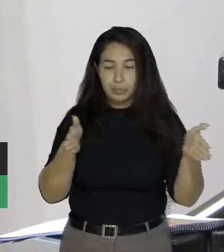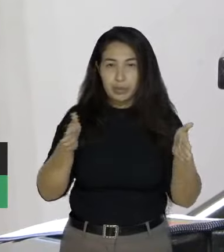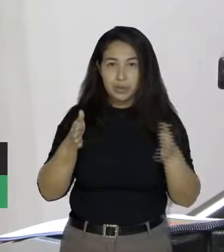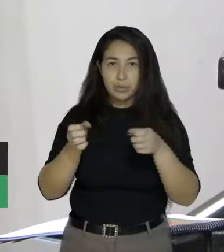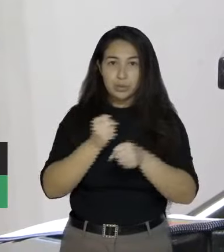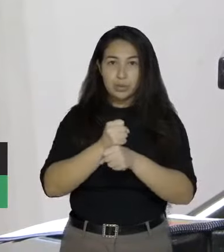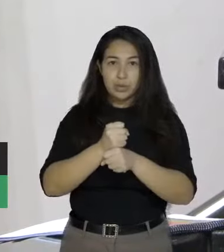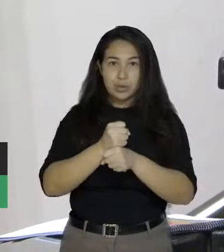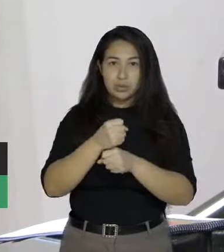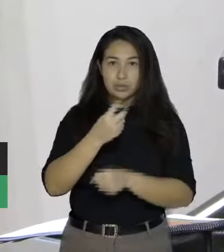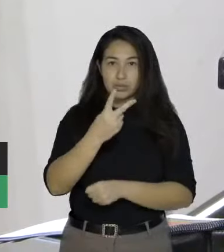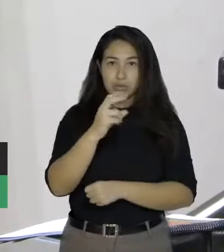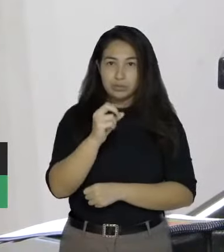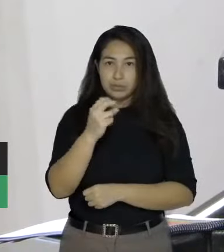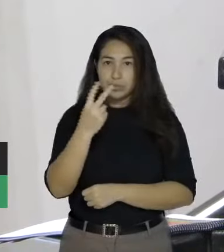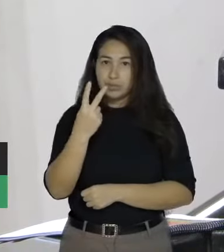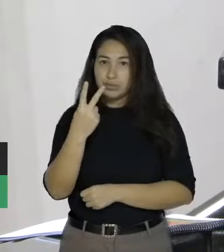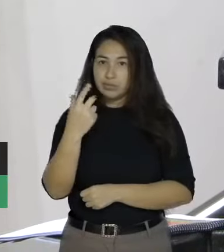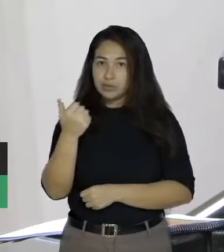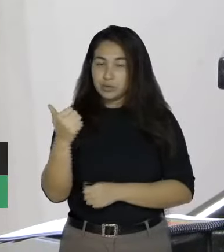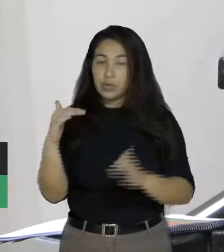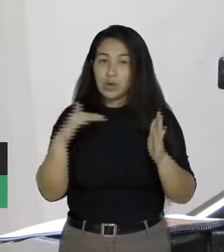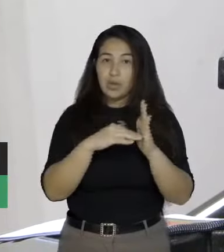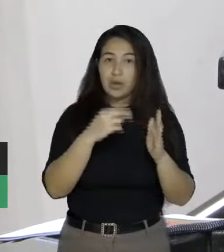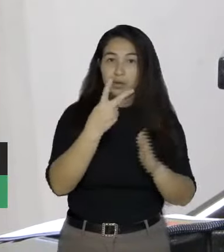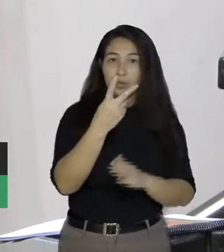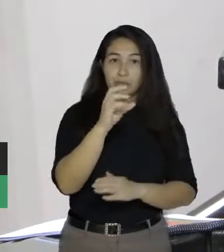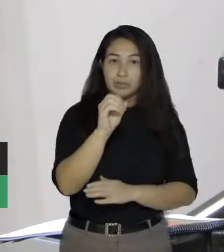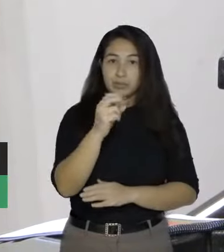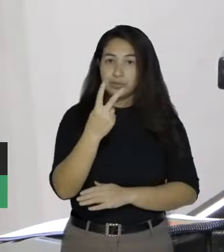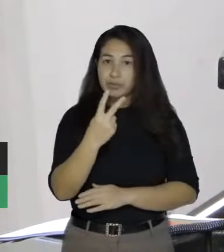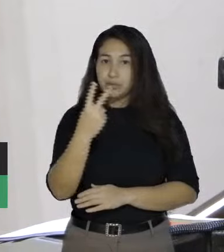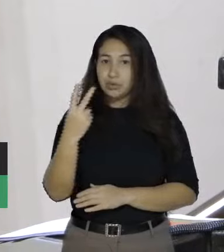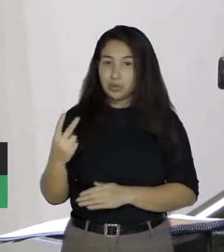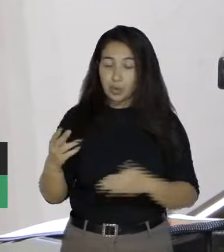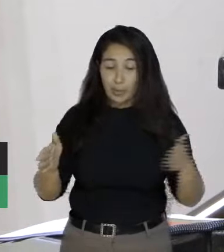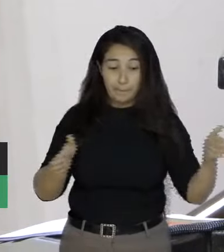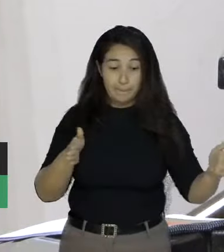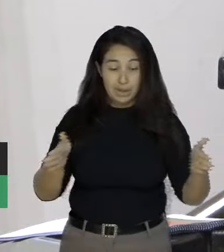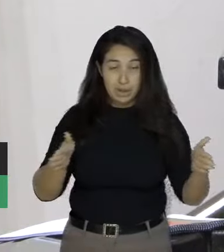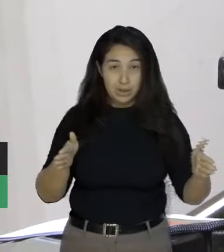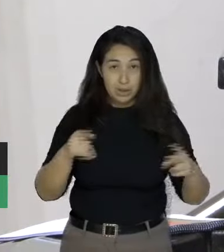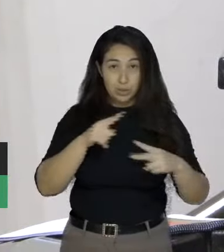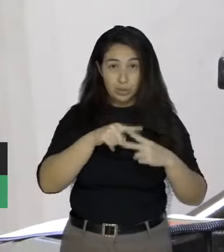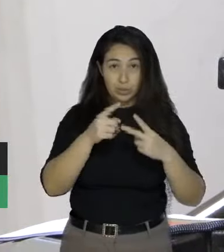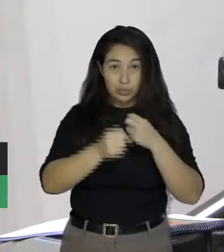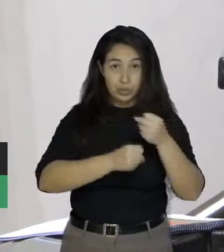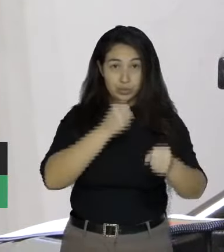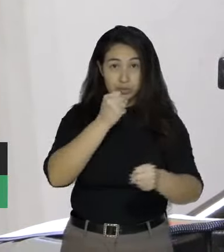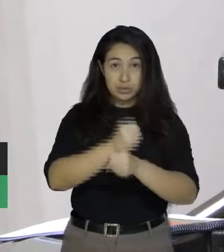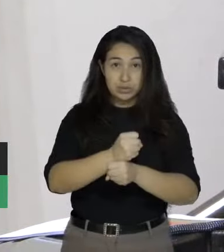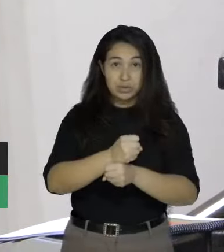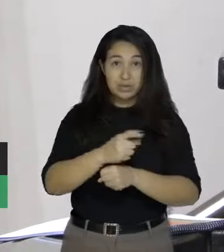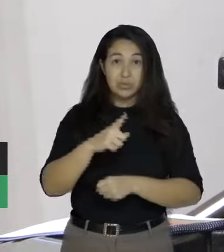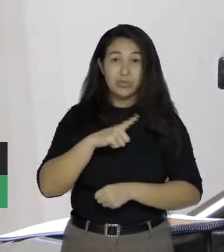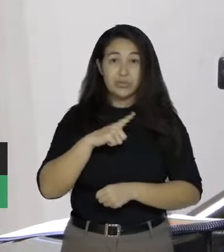2022 foi um período em que nós tivemos vamos atingidos por